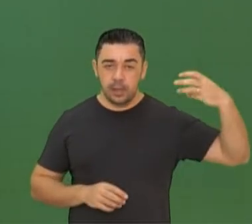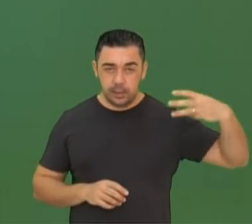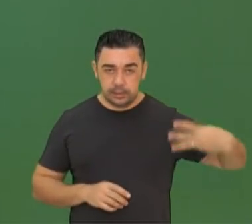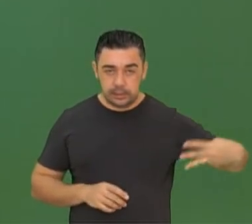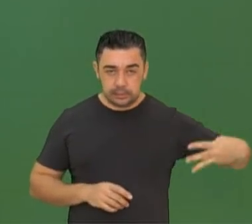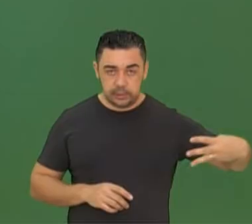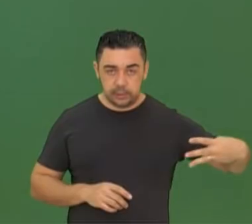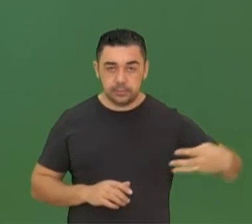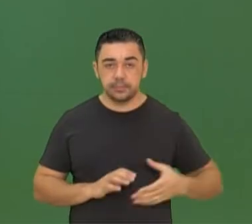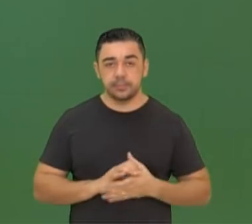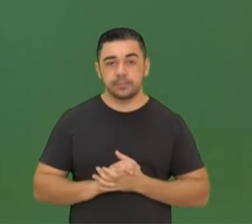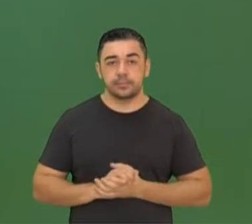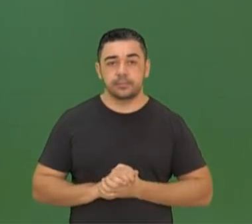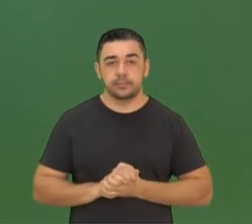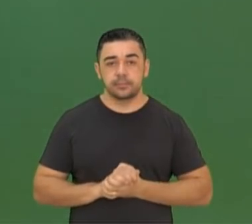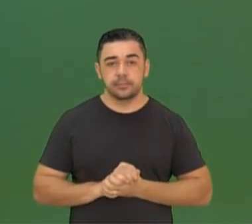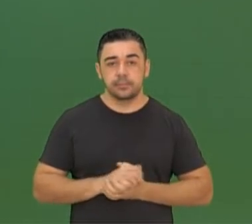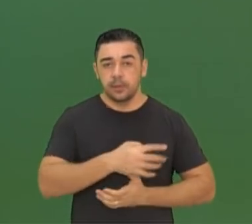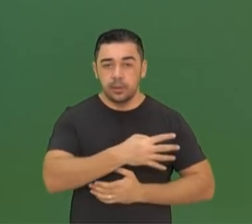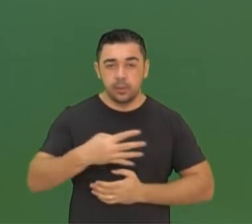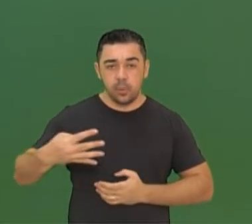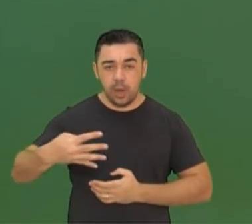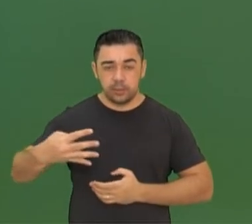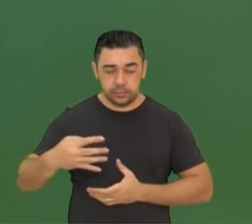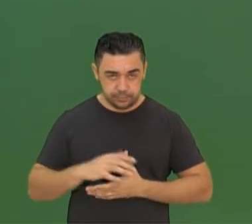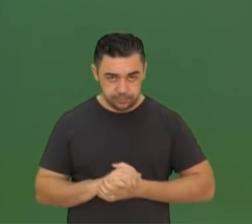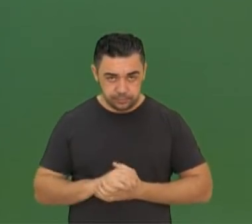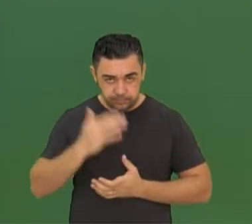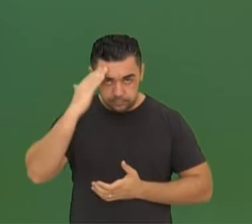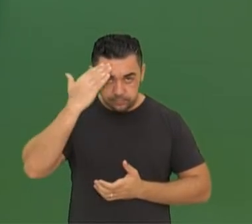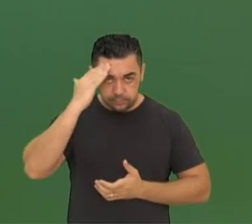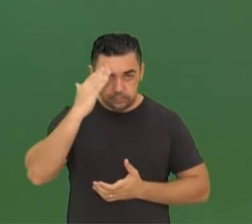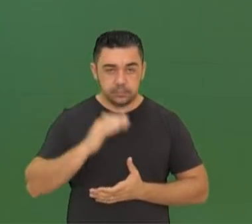terceiro quadrante e quarto quadrante.